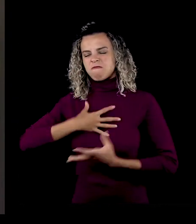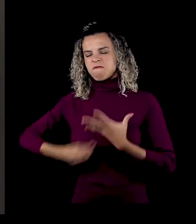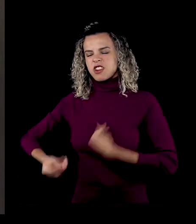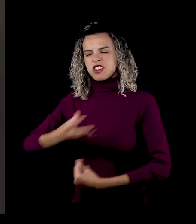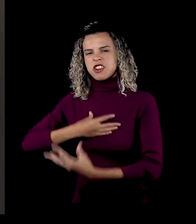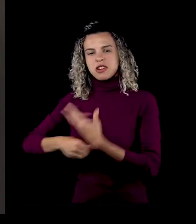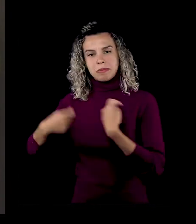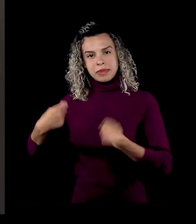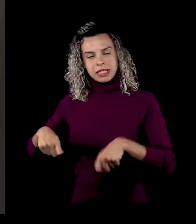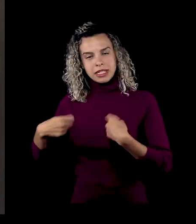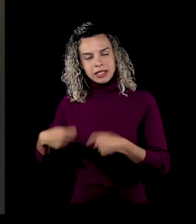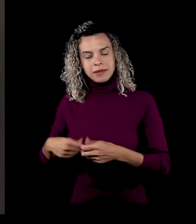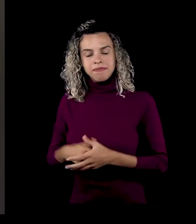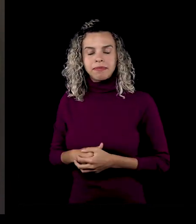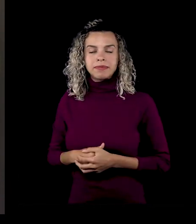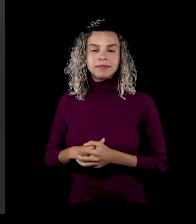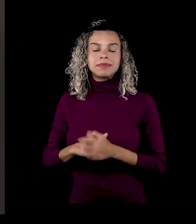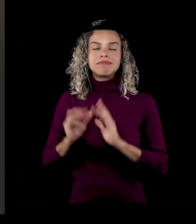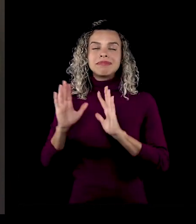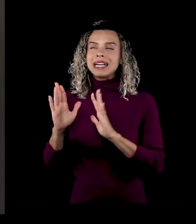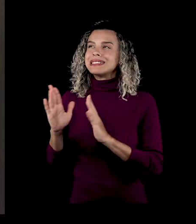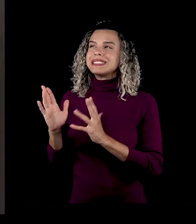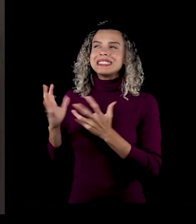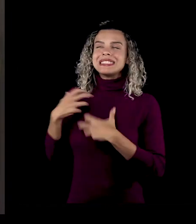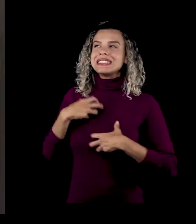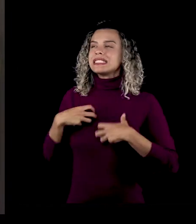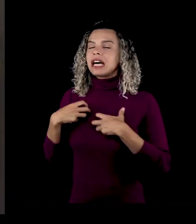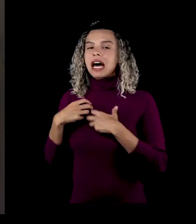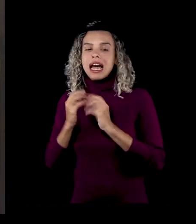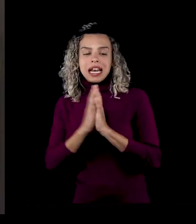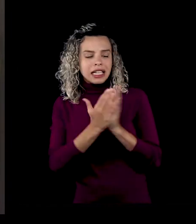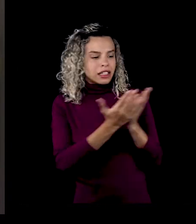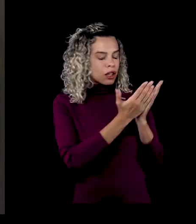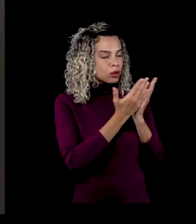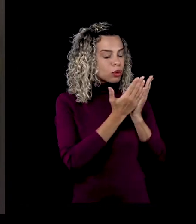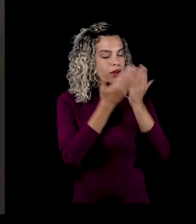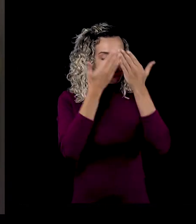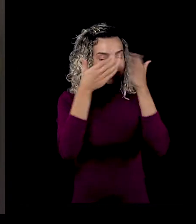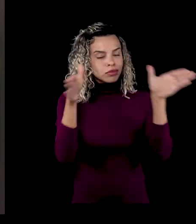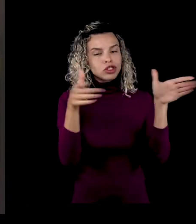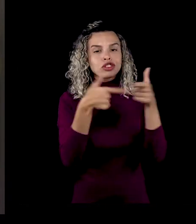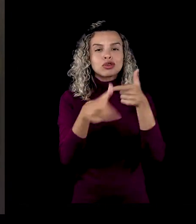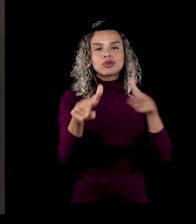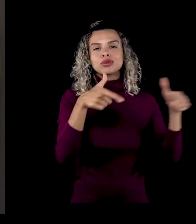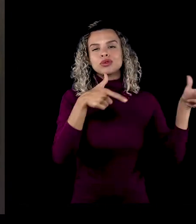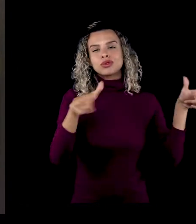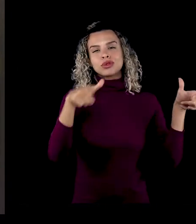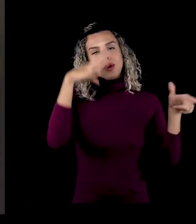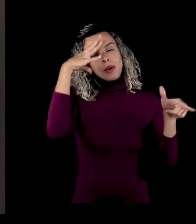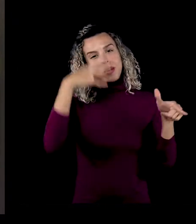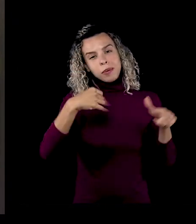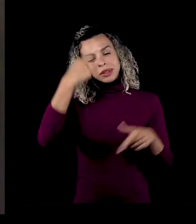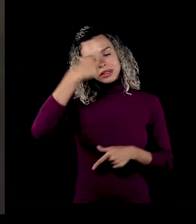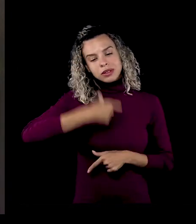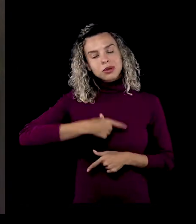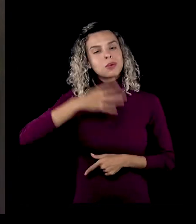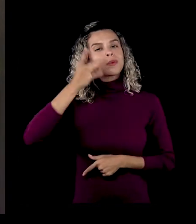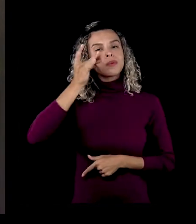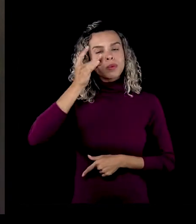reprodutor. E a literatura me trouxe outros horizontes. Horizontes de compreensão do